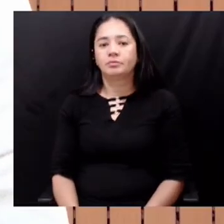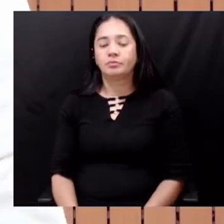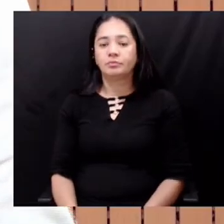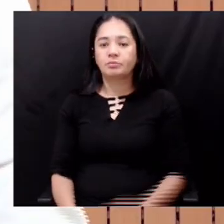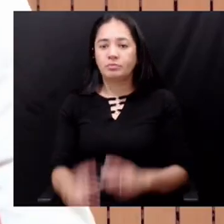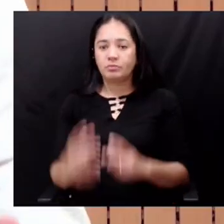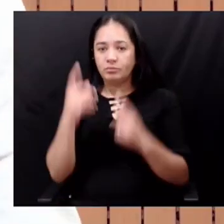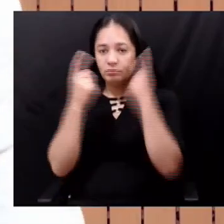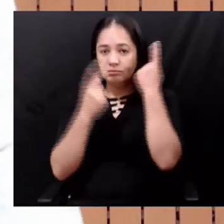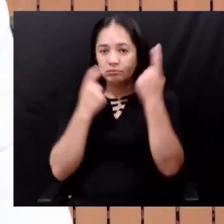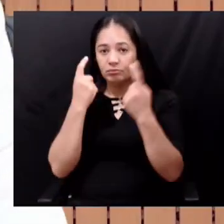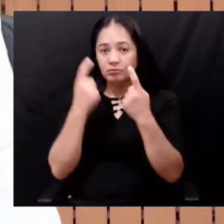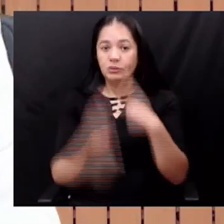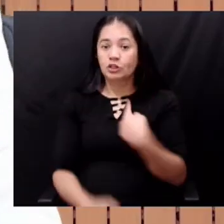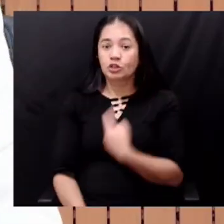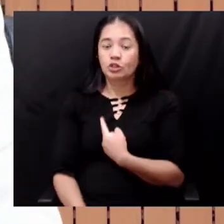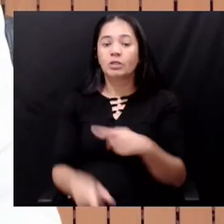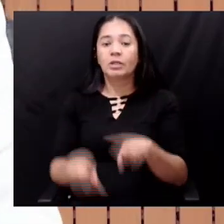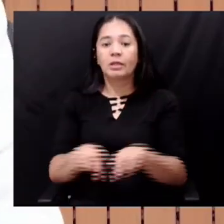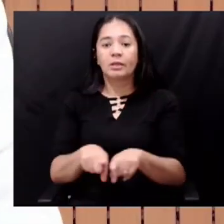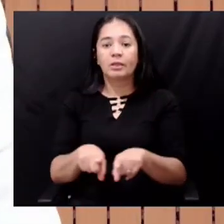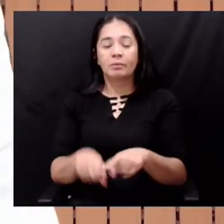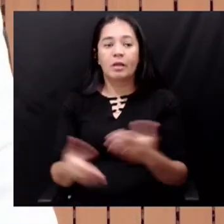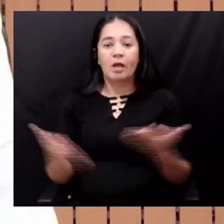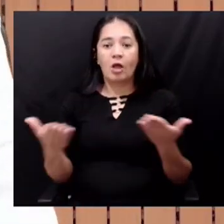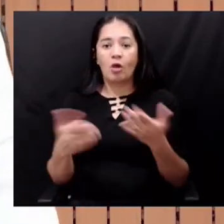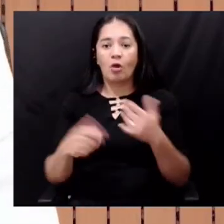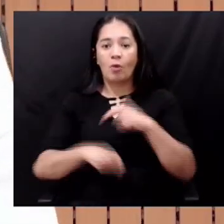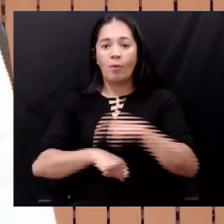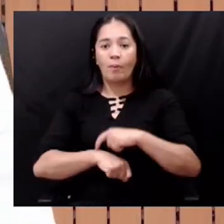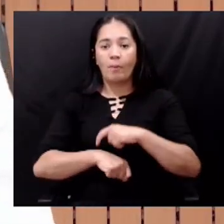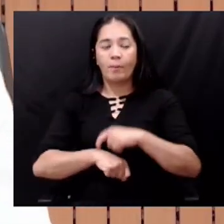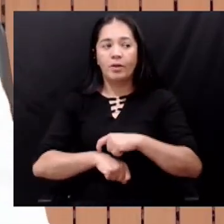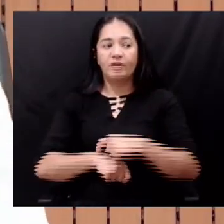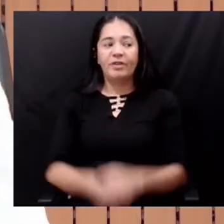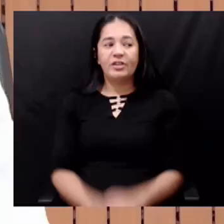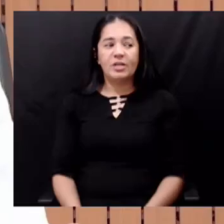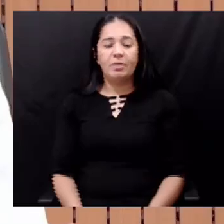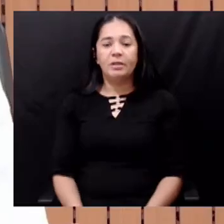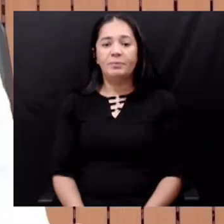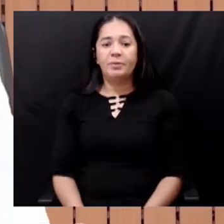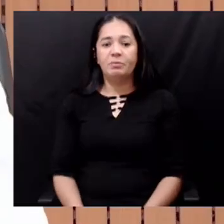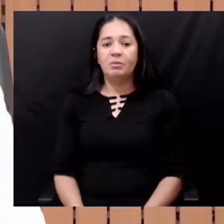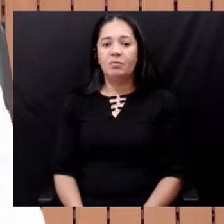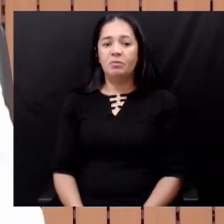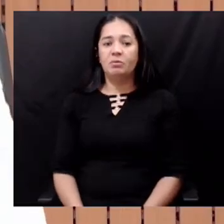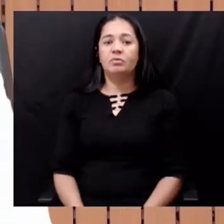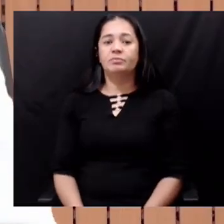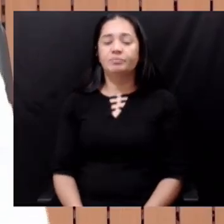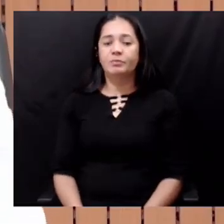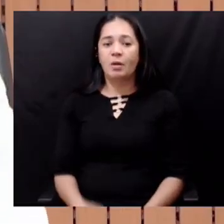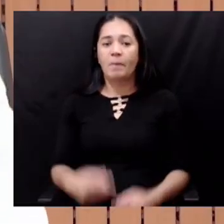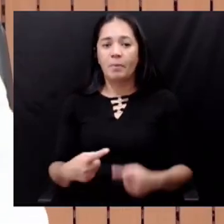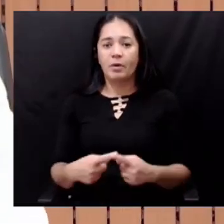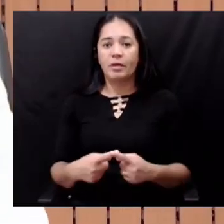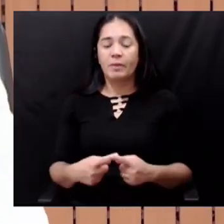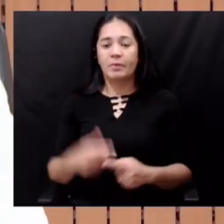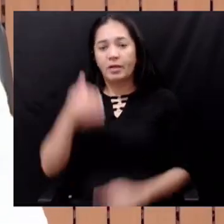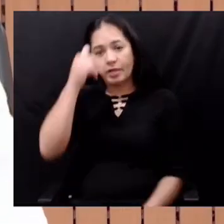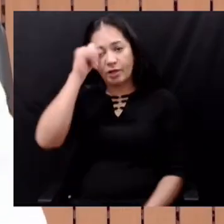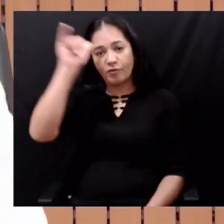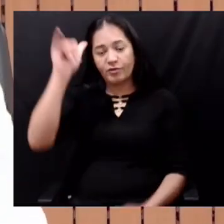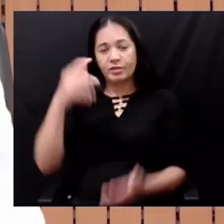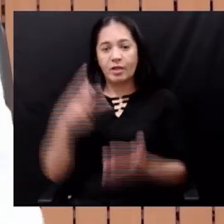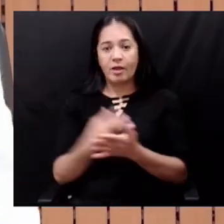também, nesse momento que nós estamos recriando o negócio. Nós não podemos nos dar o direito de errar, né? Então, nós